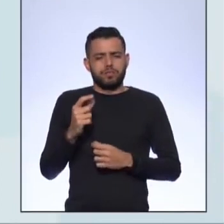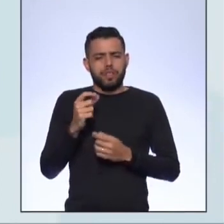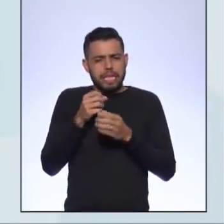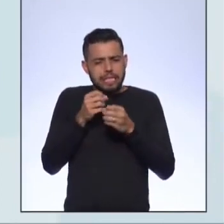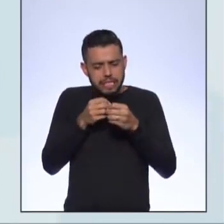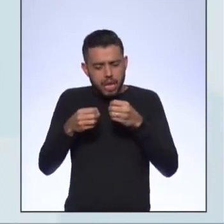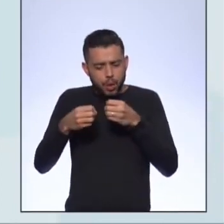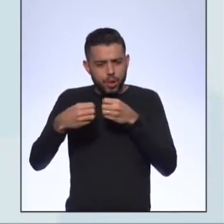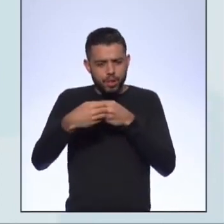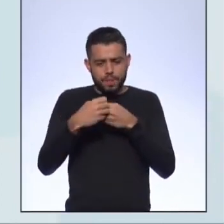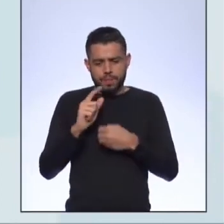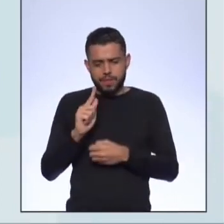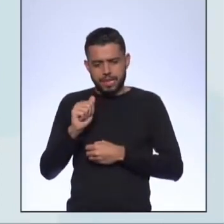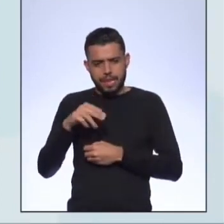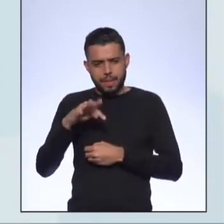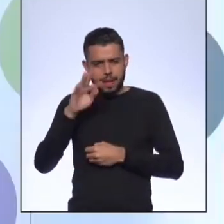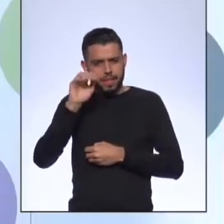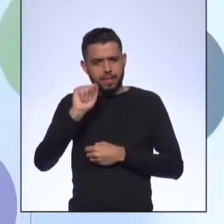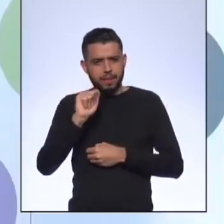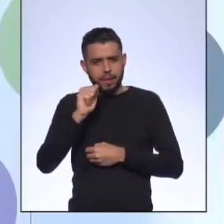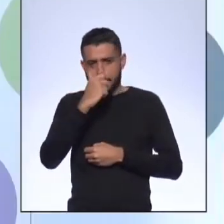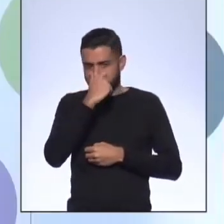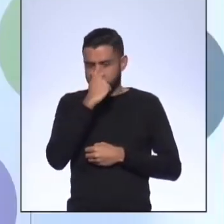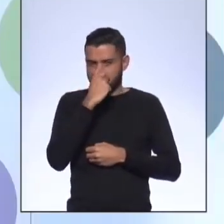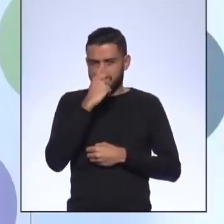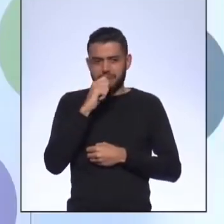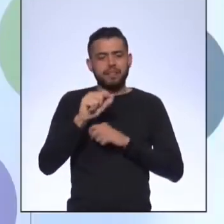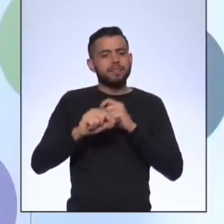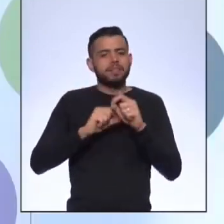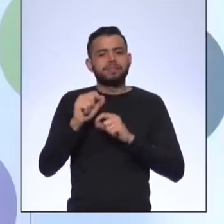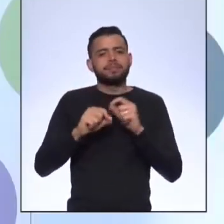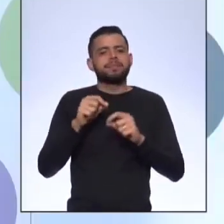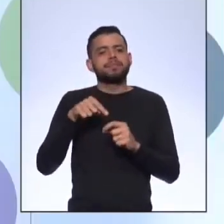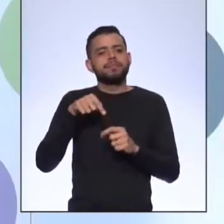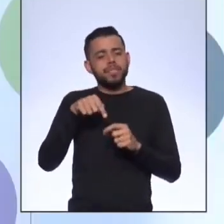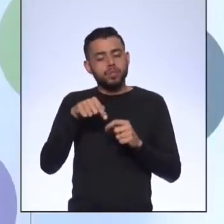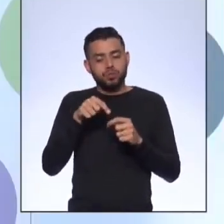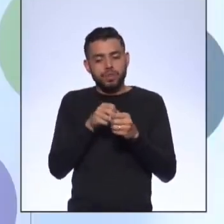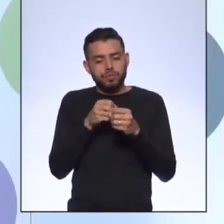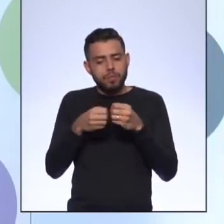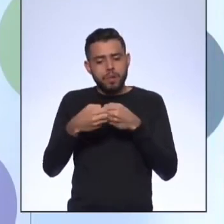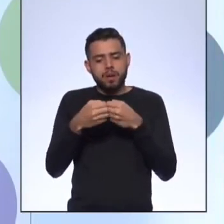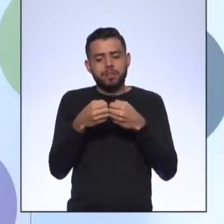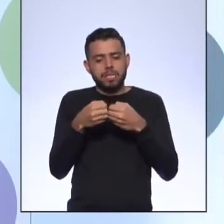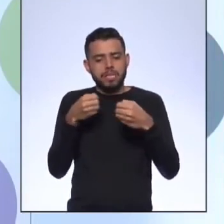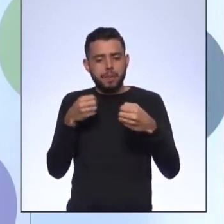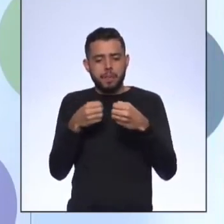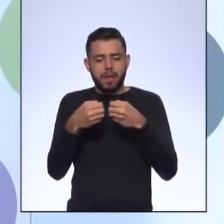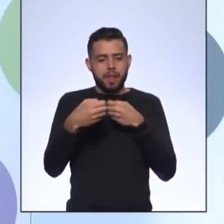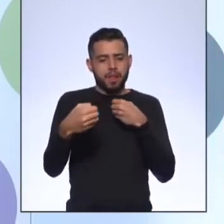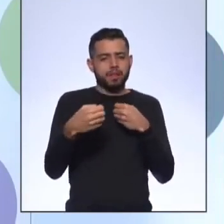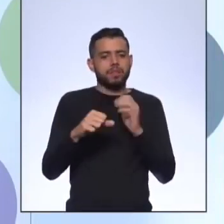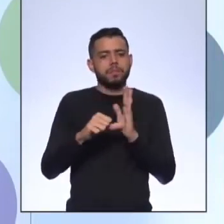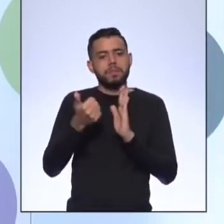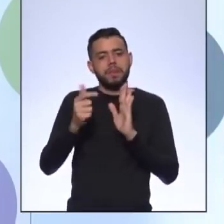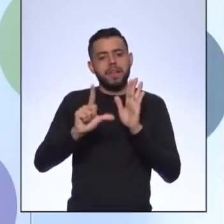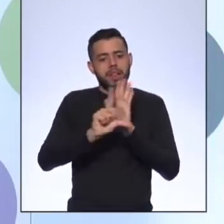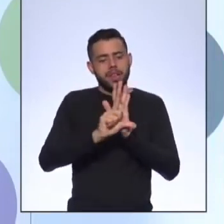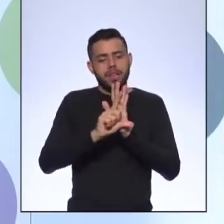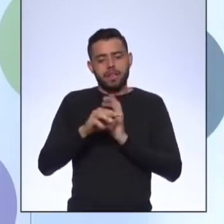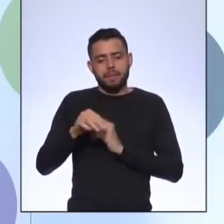os gametas, as células reprodutoras, esses fatores aí eles vão se separar. Tá? Então, a primeira lei de Mendel ela diz